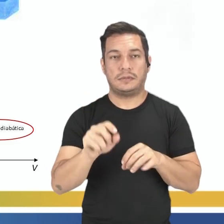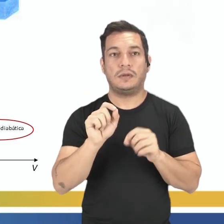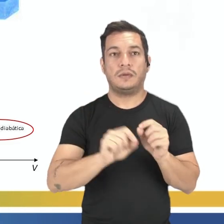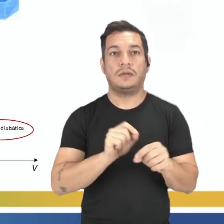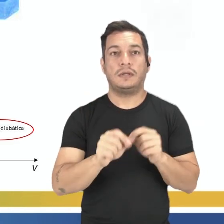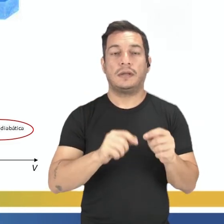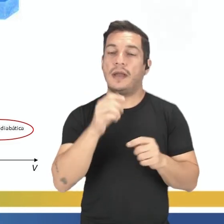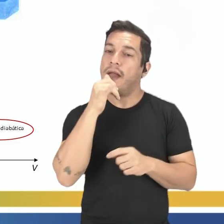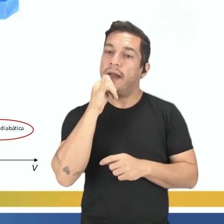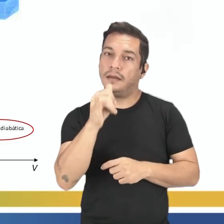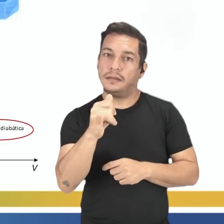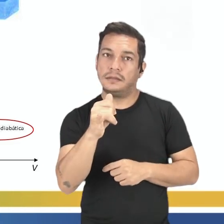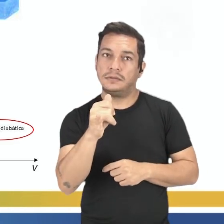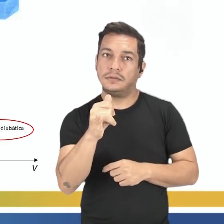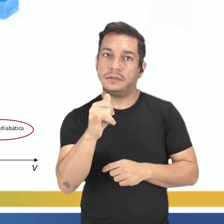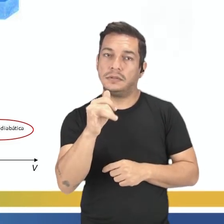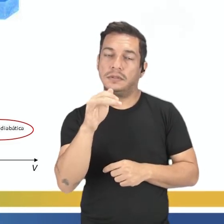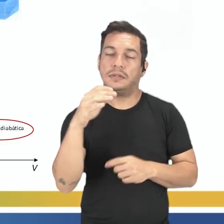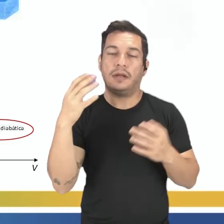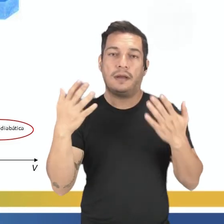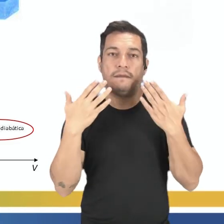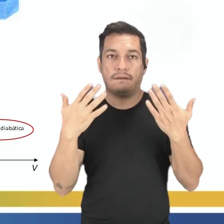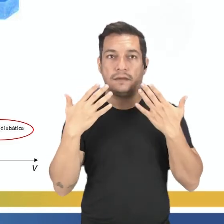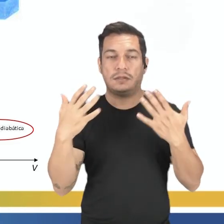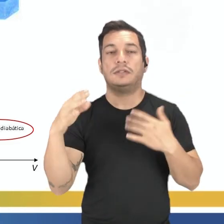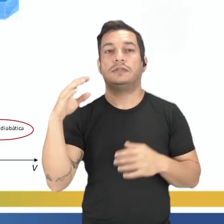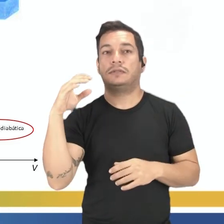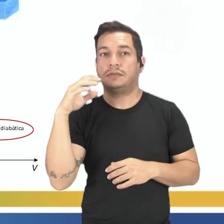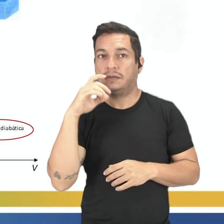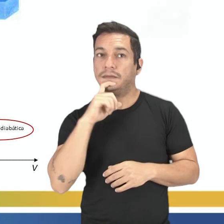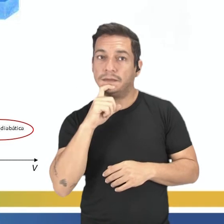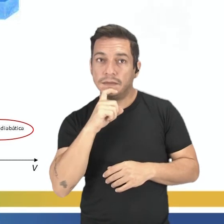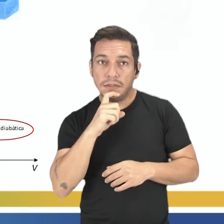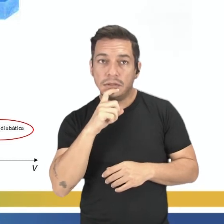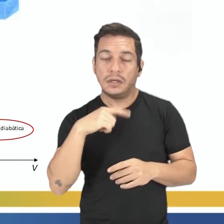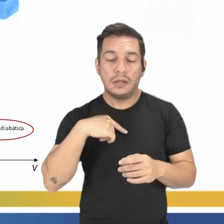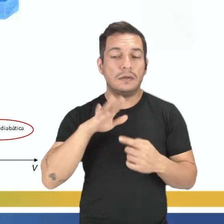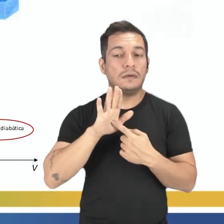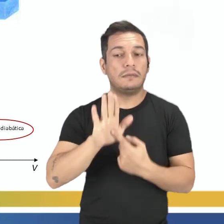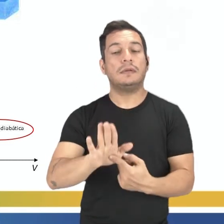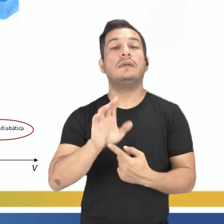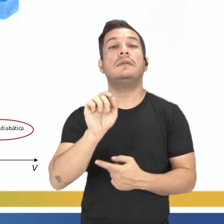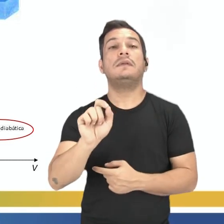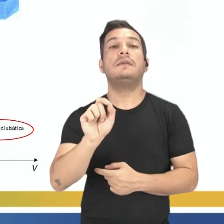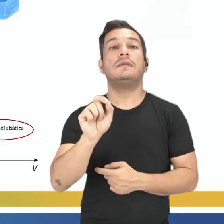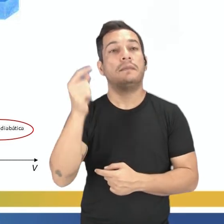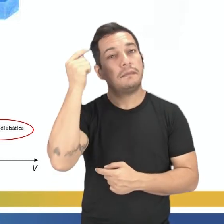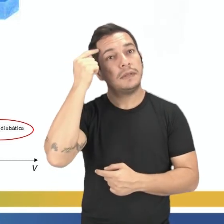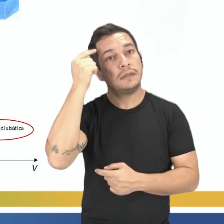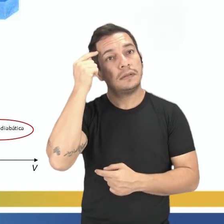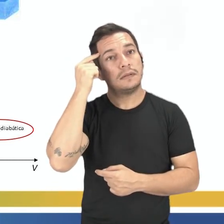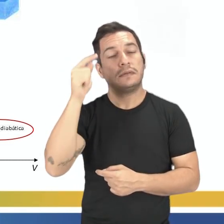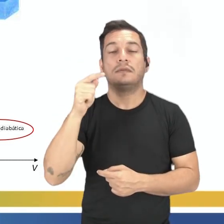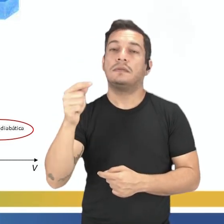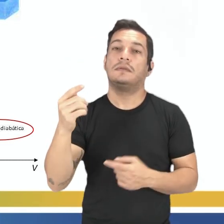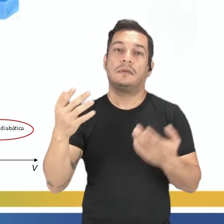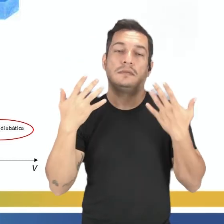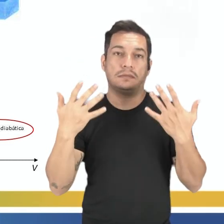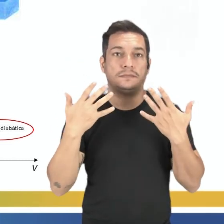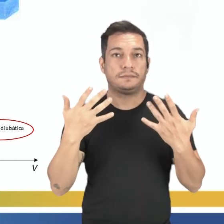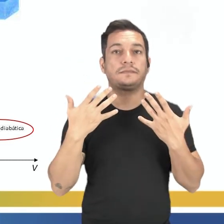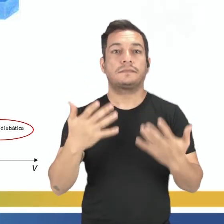da energia da fonte quente e da fonte fria, eu estou trabalhando pensando na